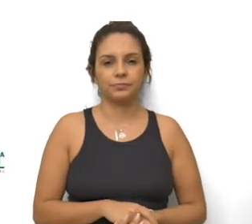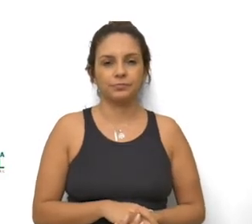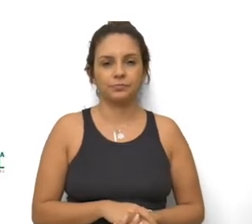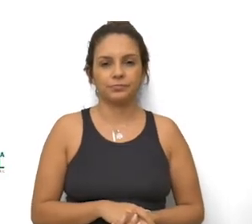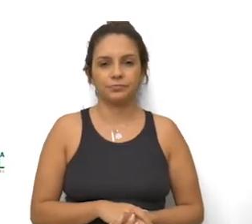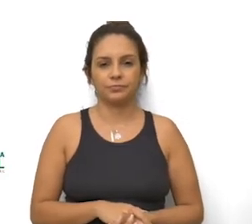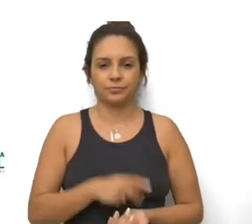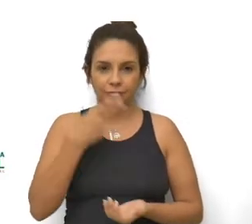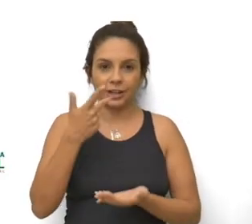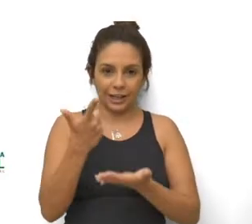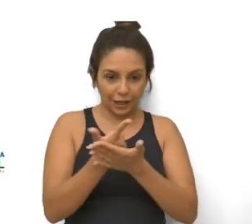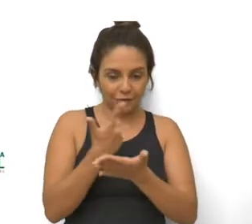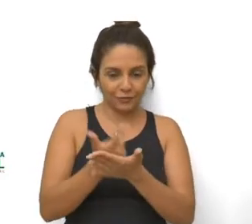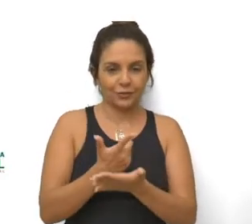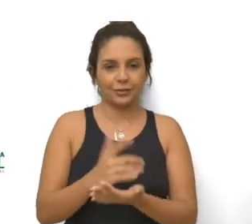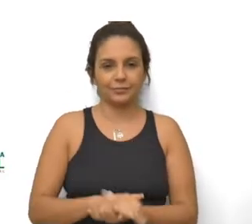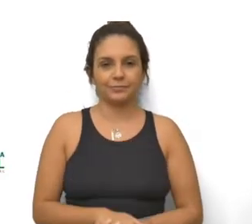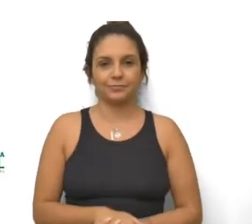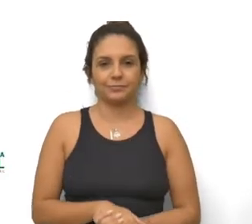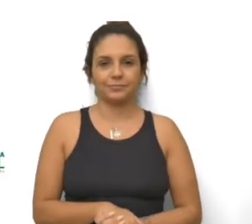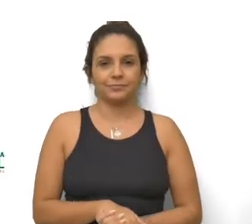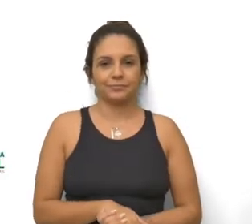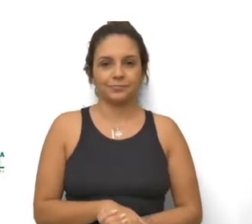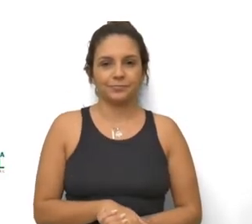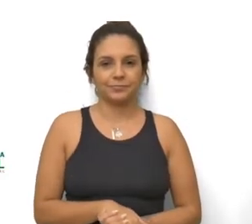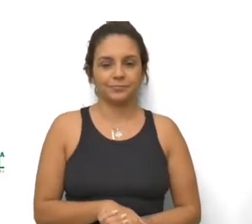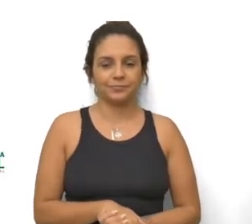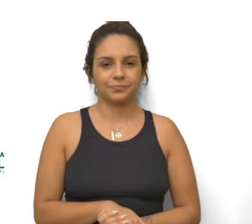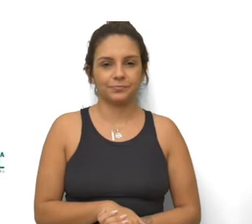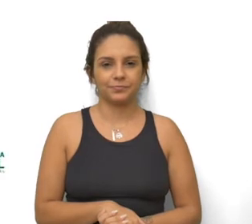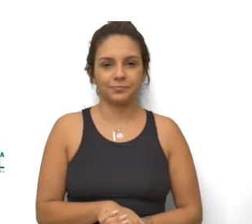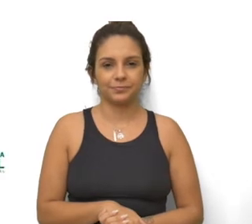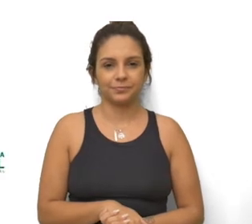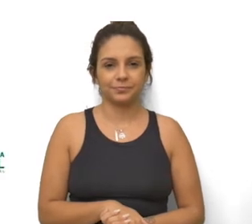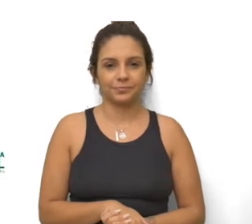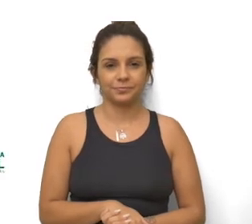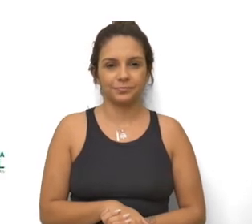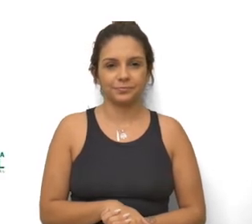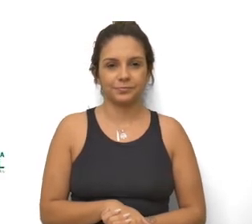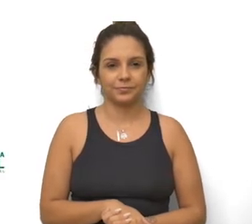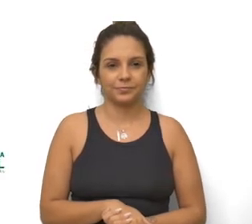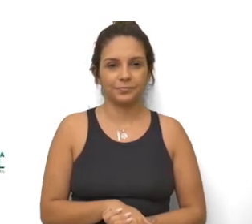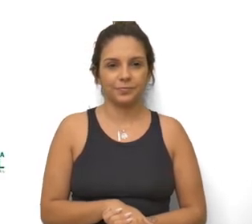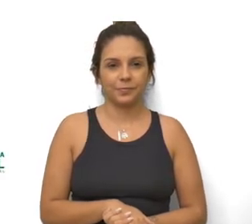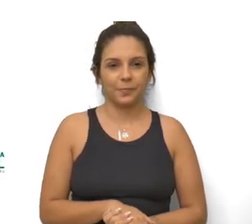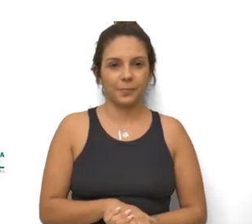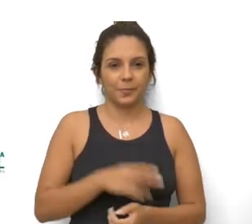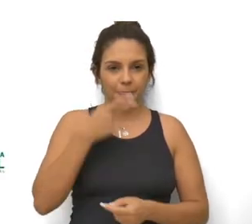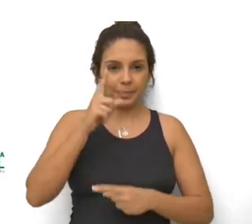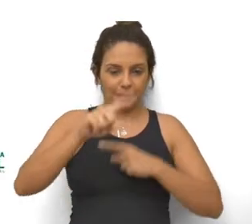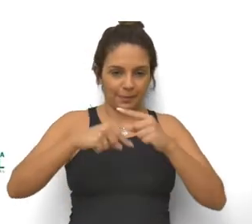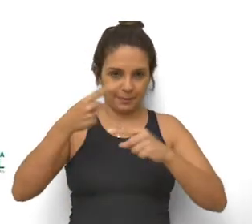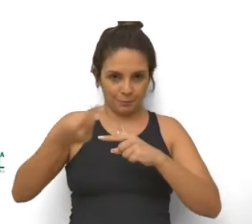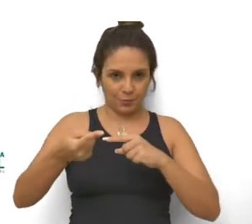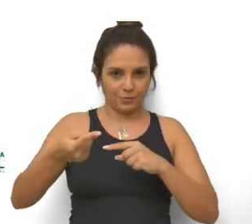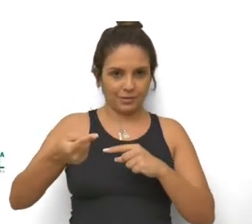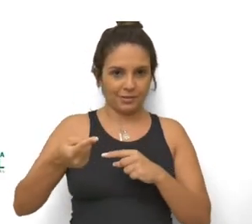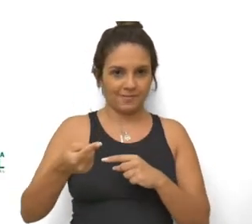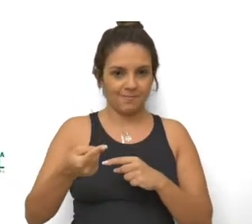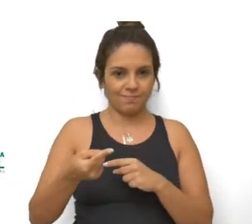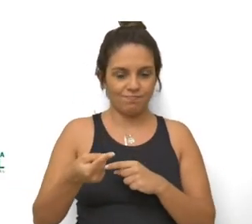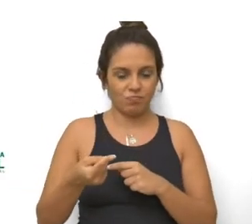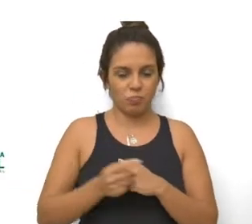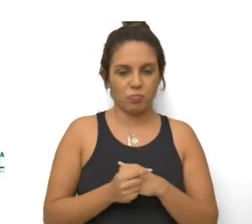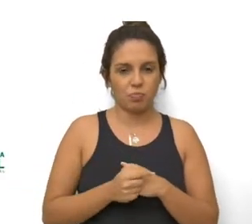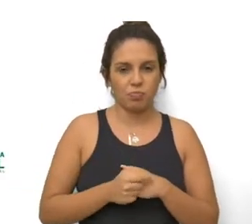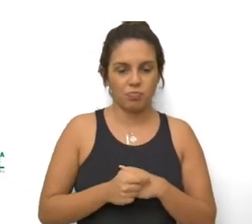Marilu? Tem que falar do livro. E Isso virou mesmo. espetáculo. Eu falo depois, né? Que a Marta vai falar